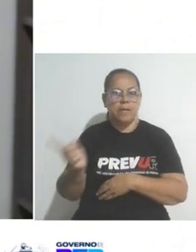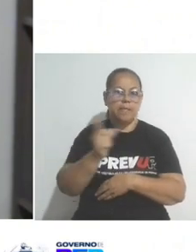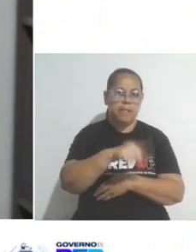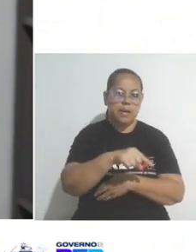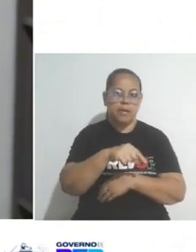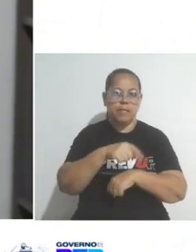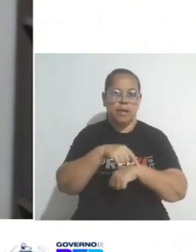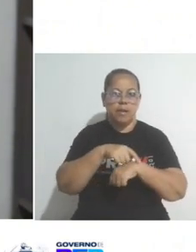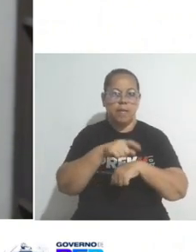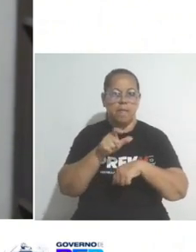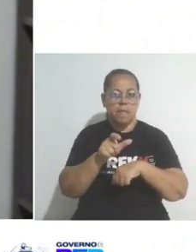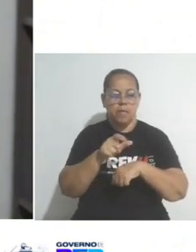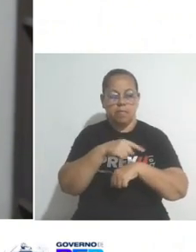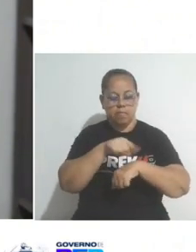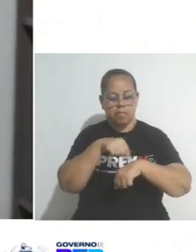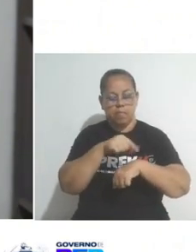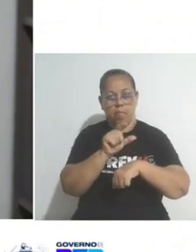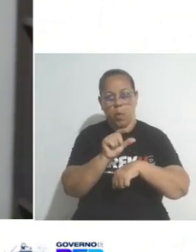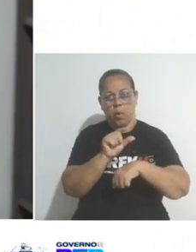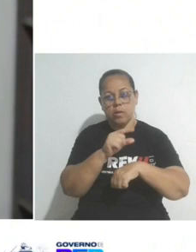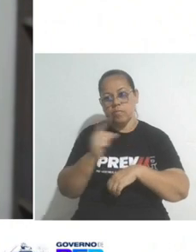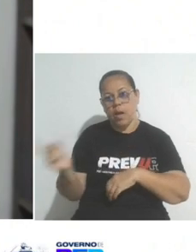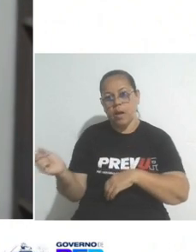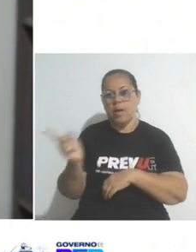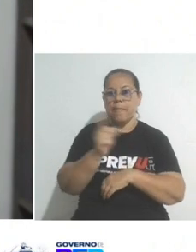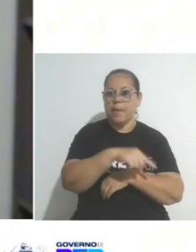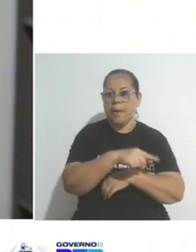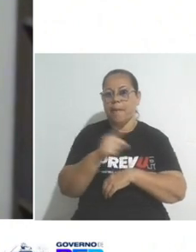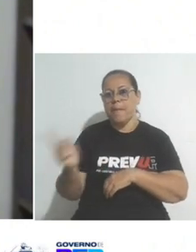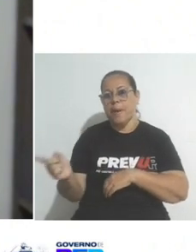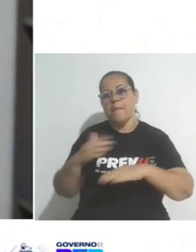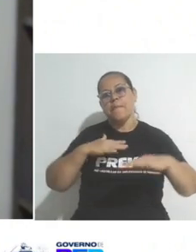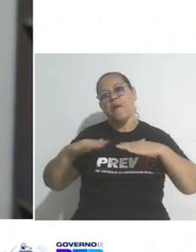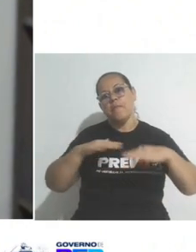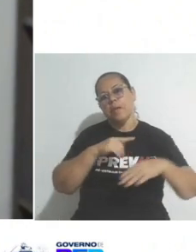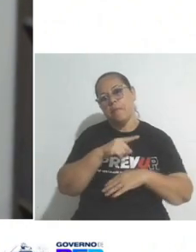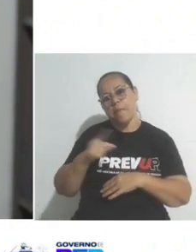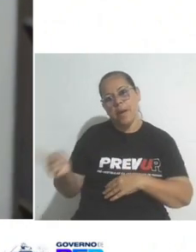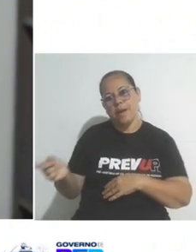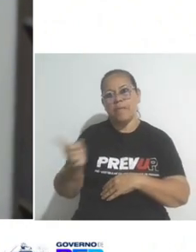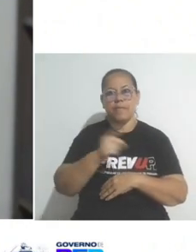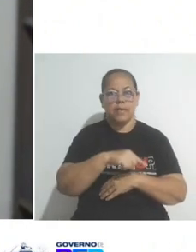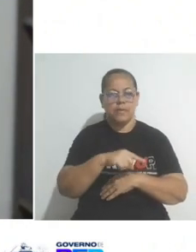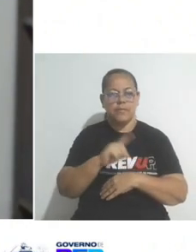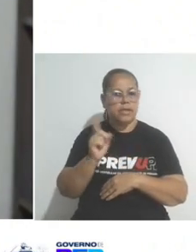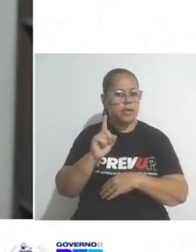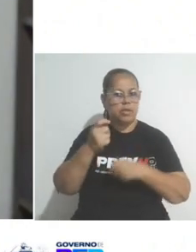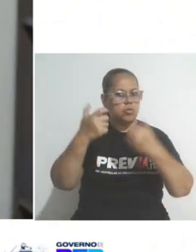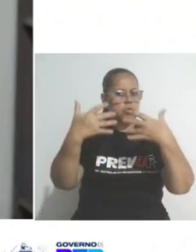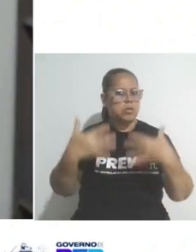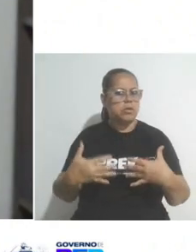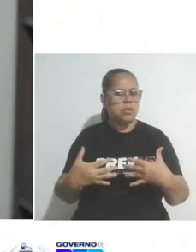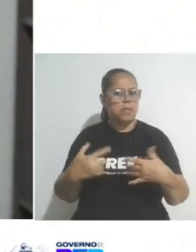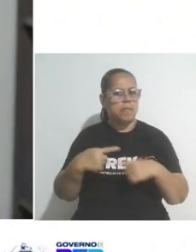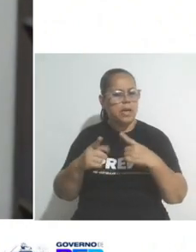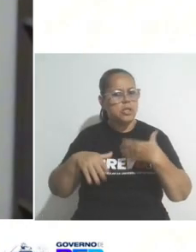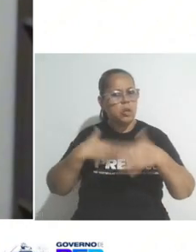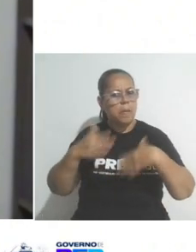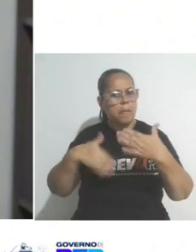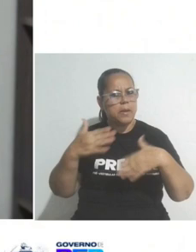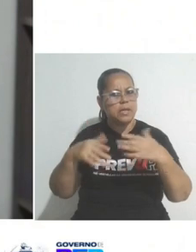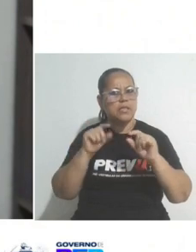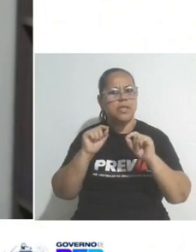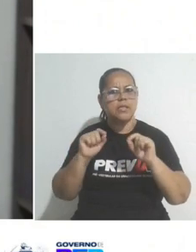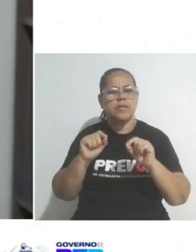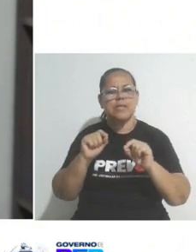período de tempo é chamado de movimento pendular não é disso também que estamos tratando então estamos tratando de um processo de